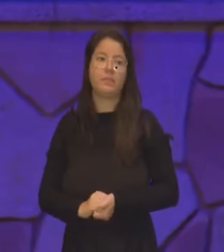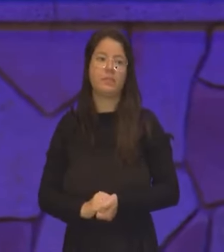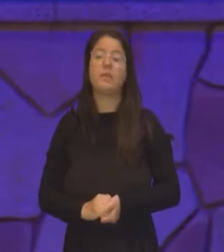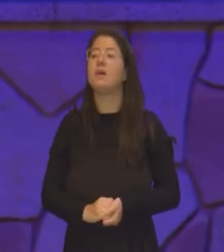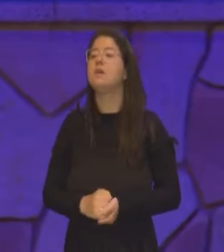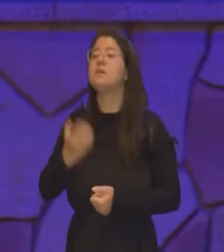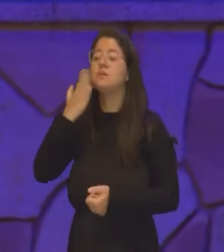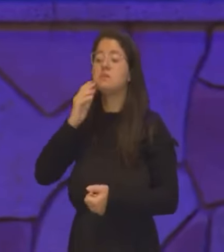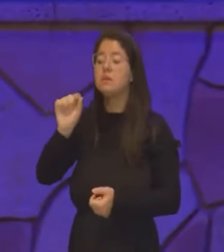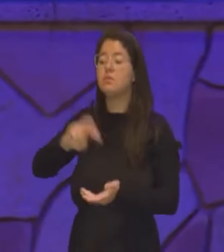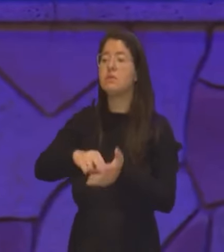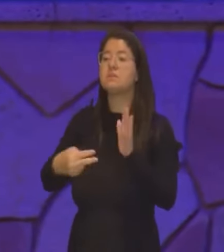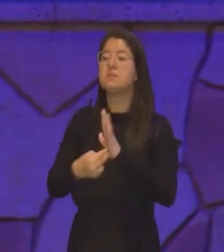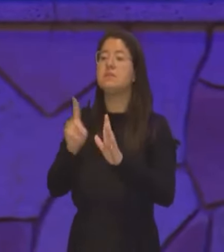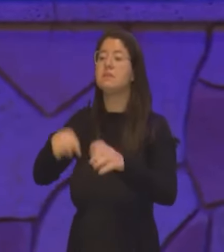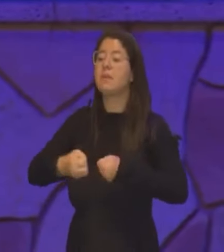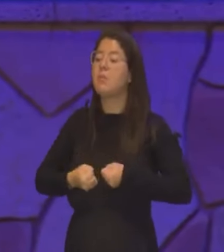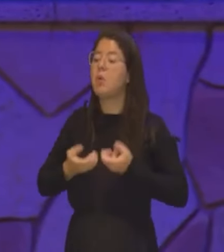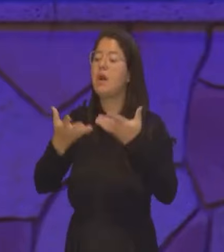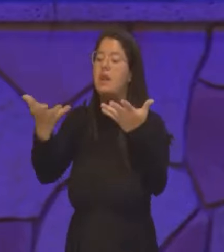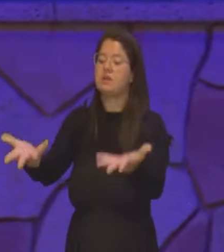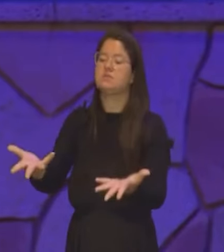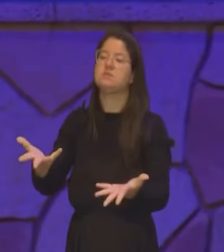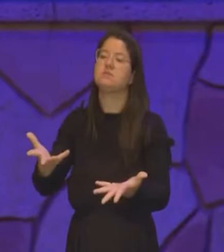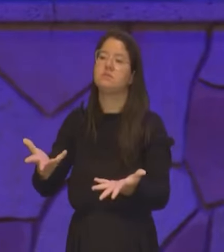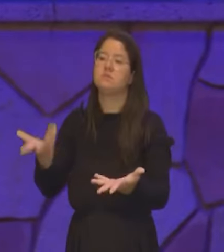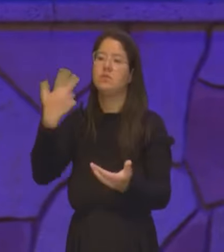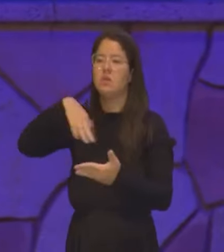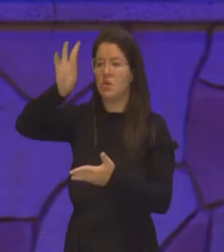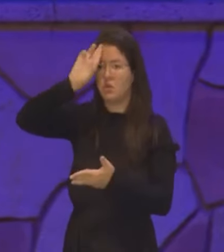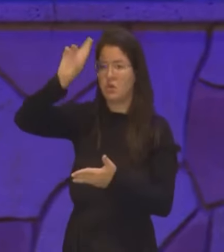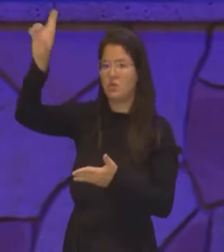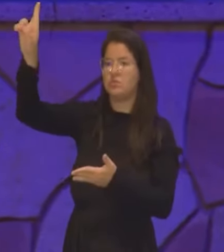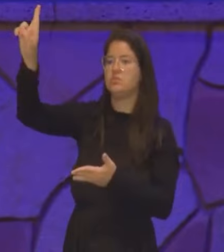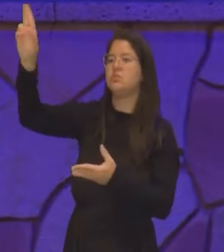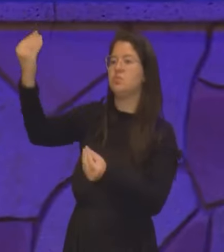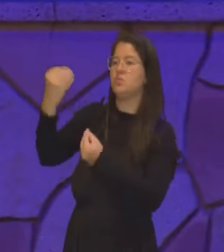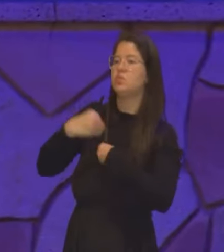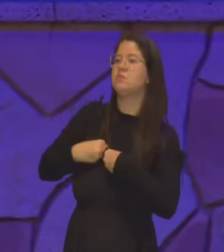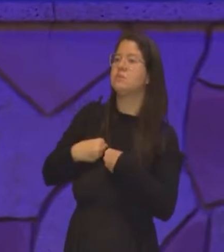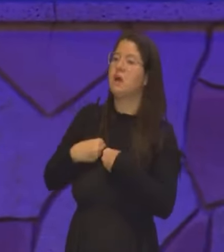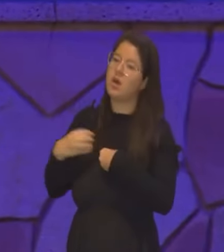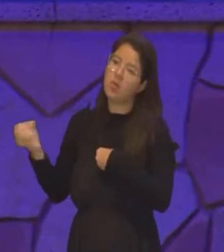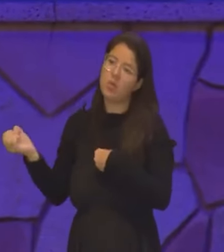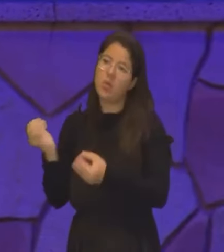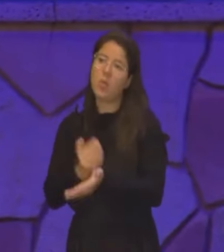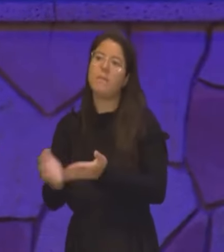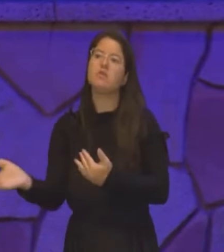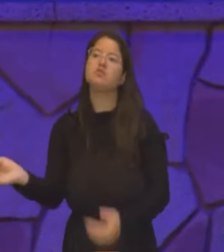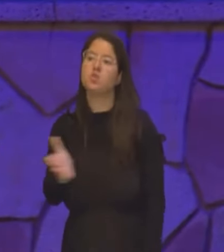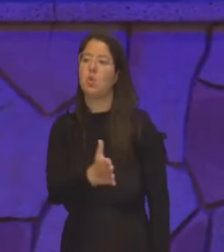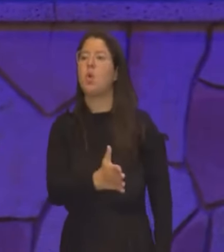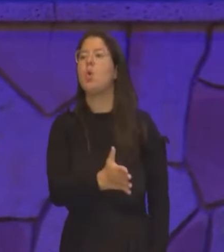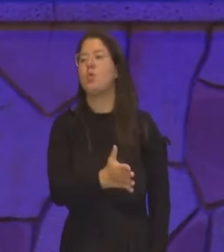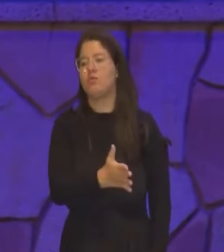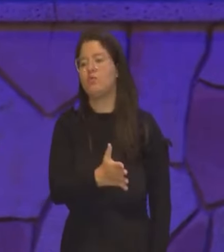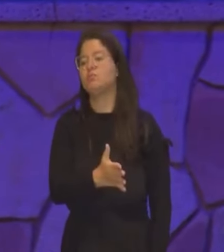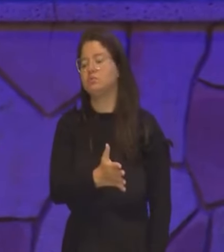Sabe o que isso significa? É por graça que o Senhor nos possibilita o recomeço.